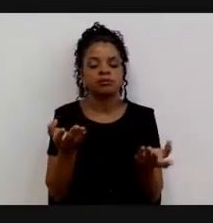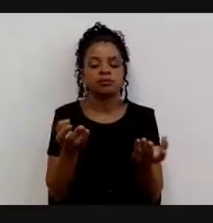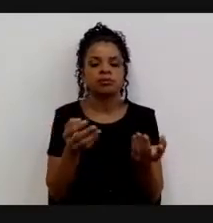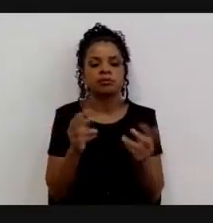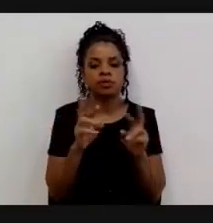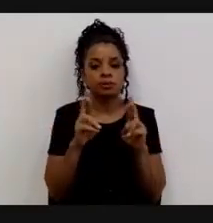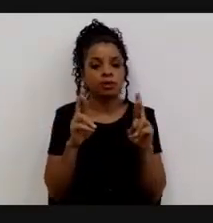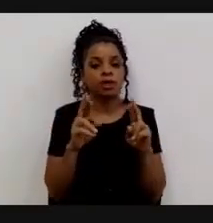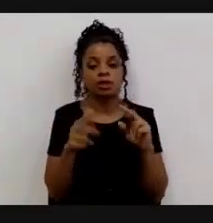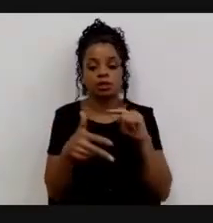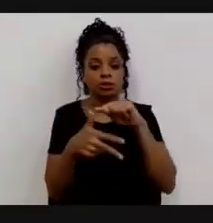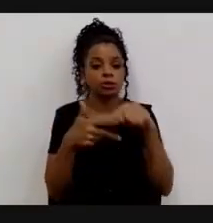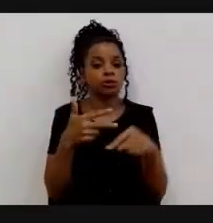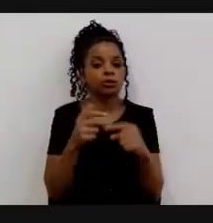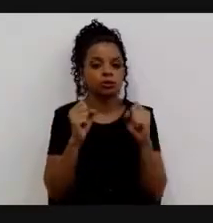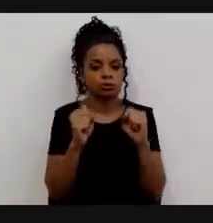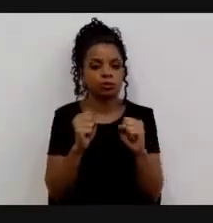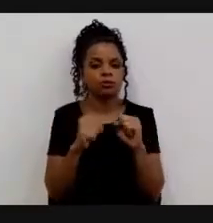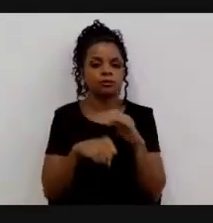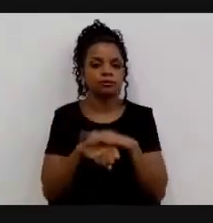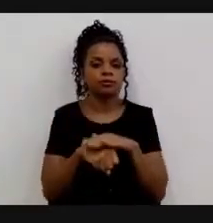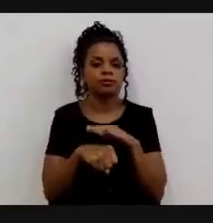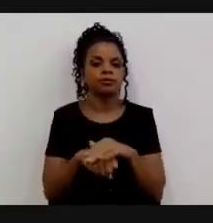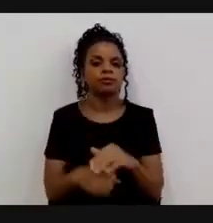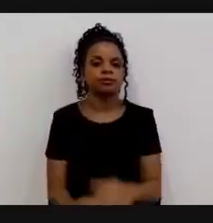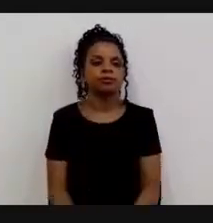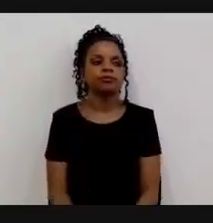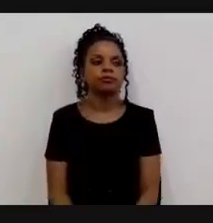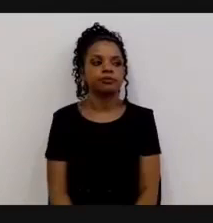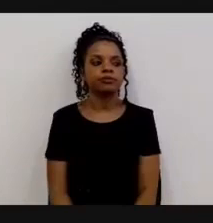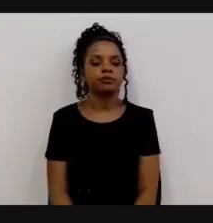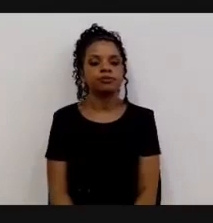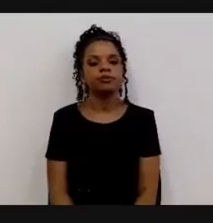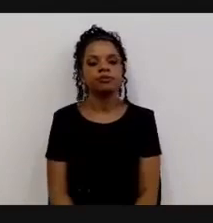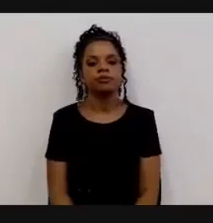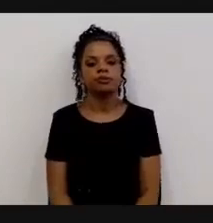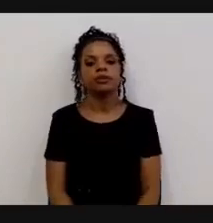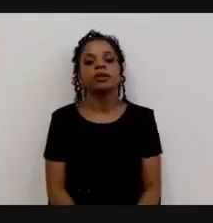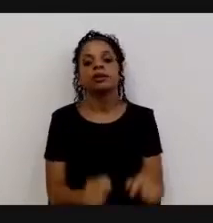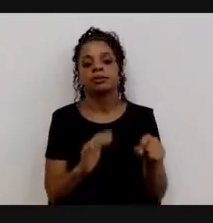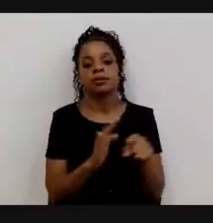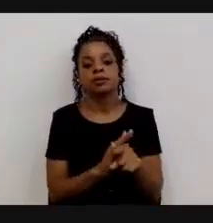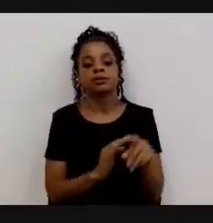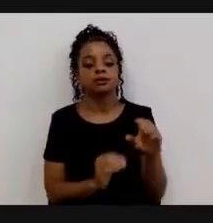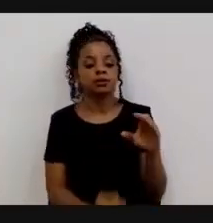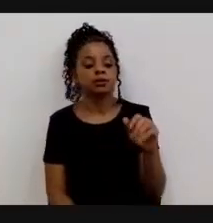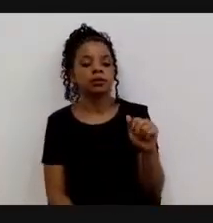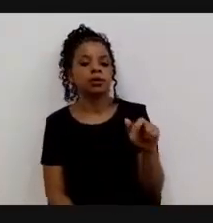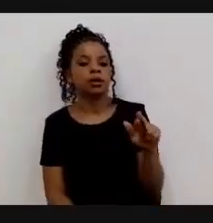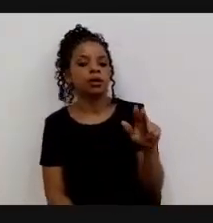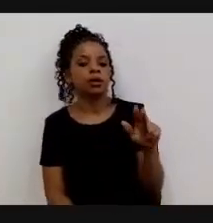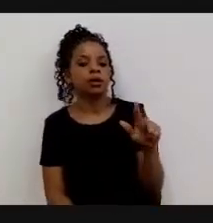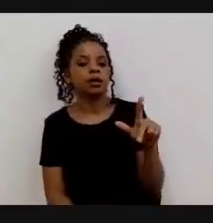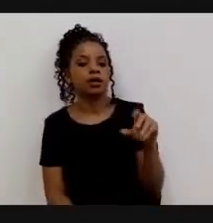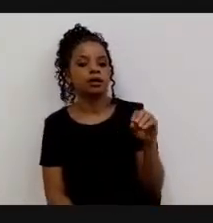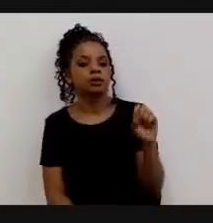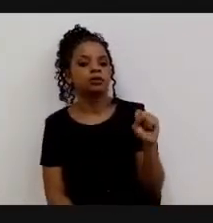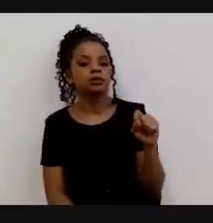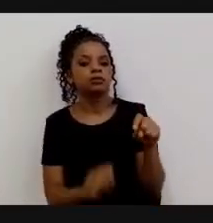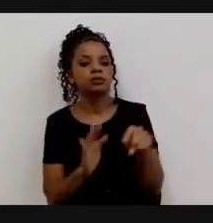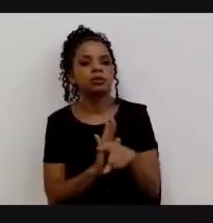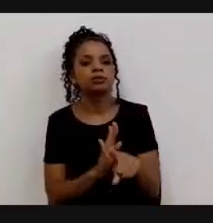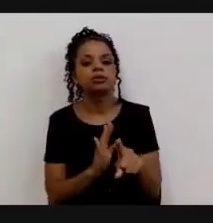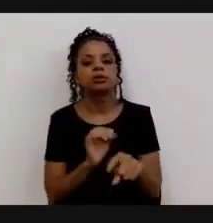órgãos possam fazer. Todos. A pergunta do Carlos Leonardo, aqui, servidor da casa, é exatamente isso. Ele pergunta se tem notícia